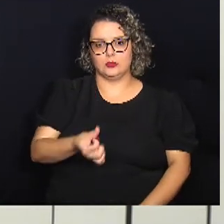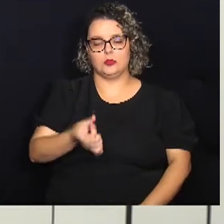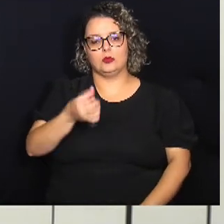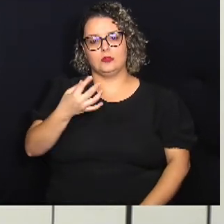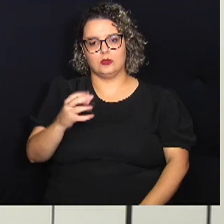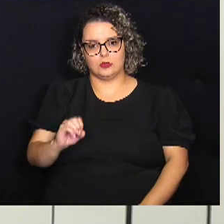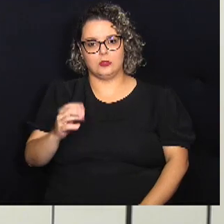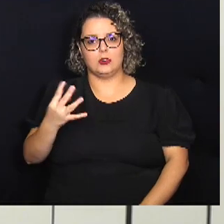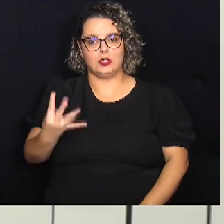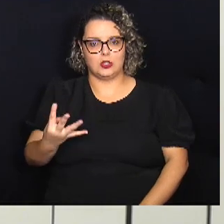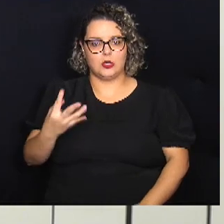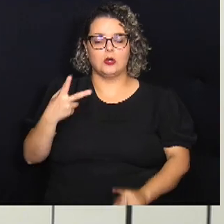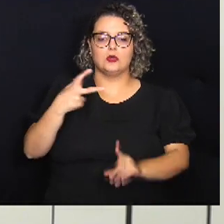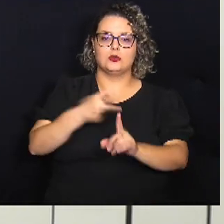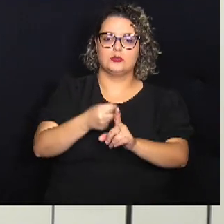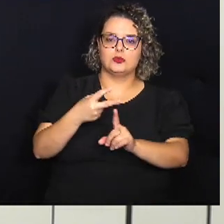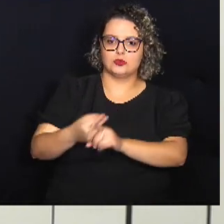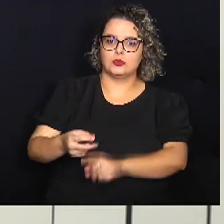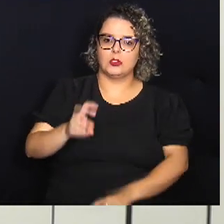2.604 vacinas em